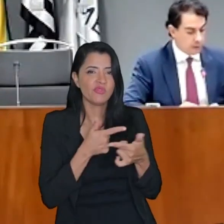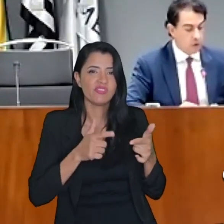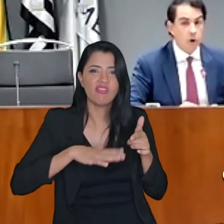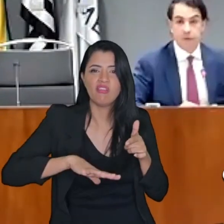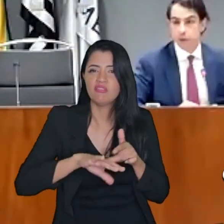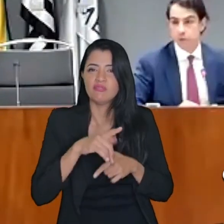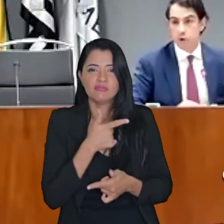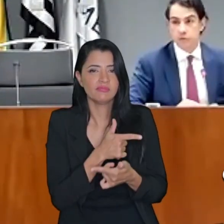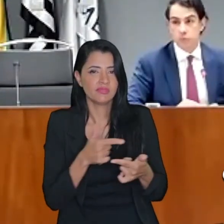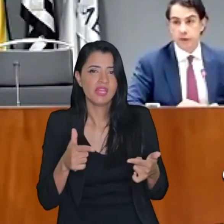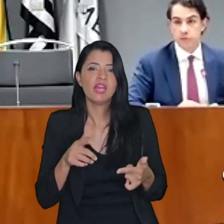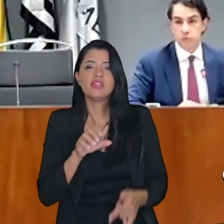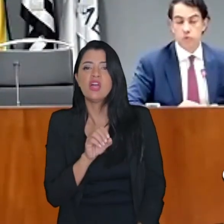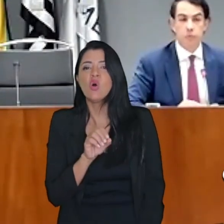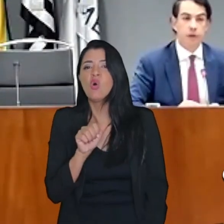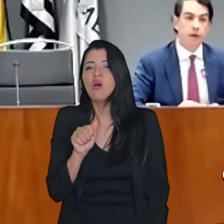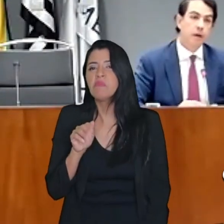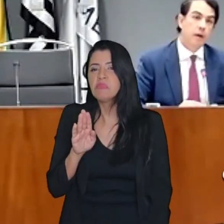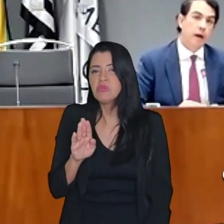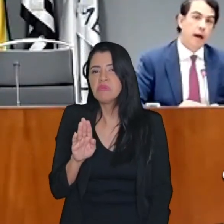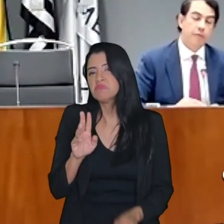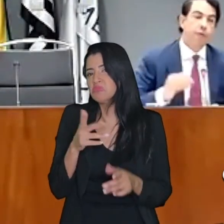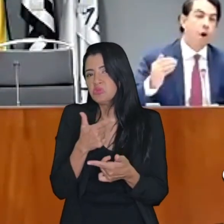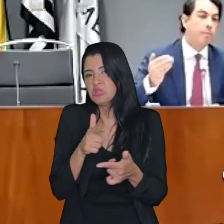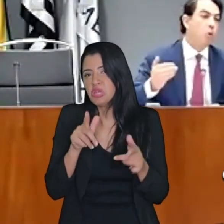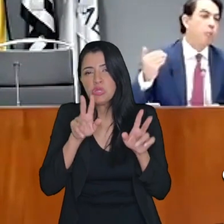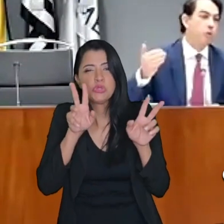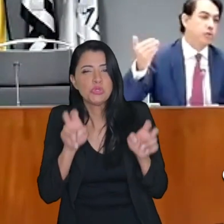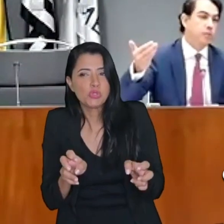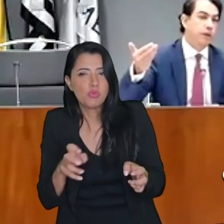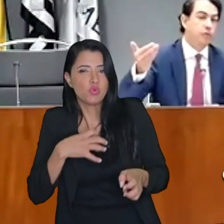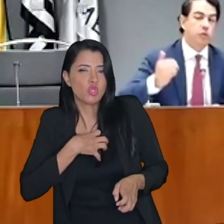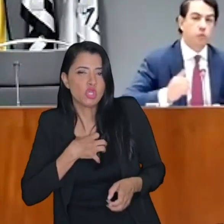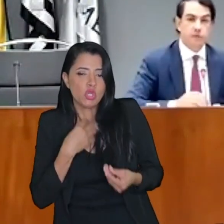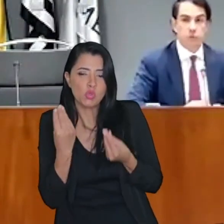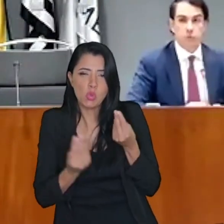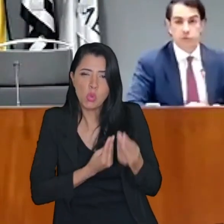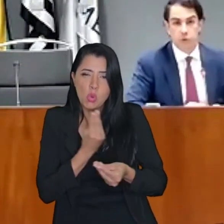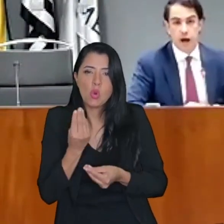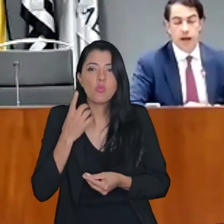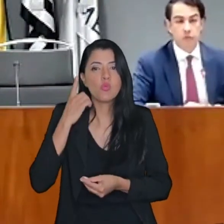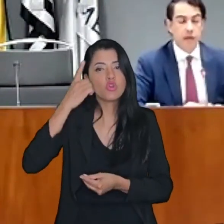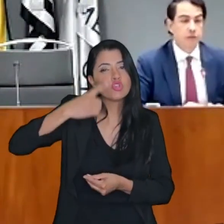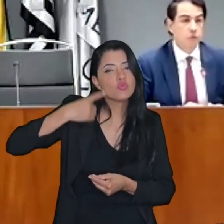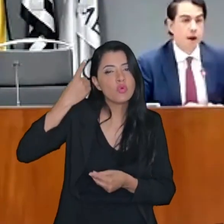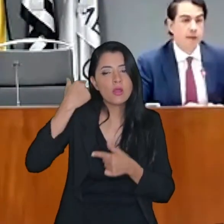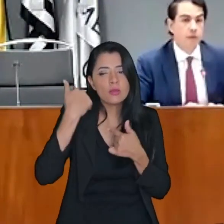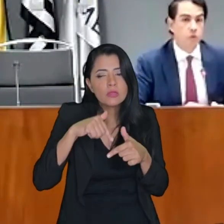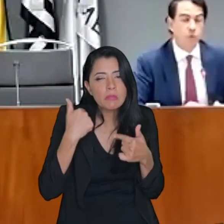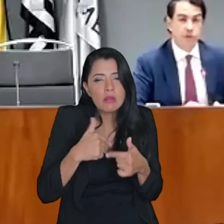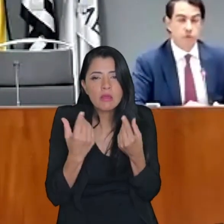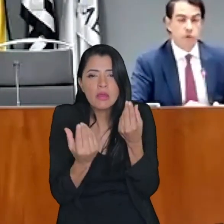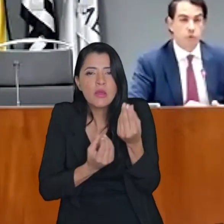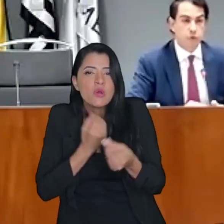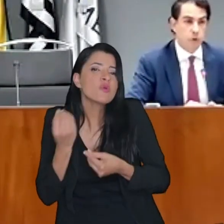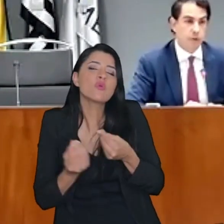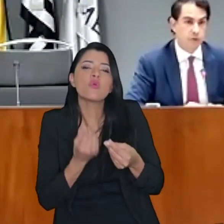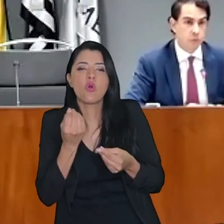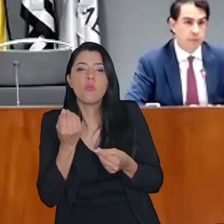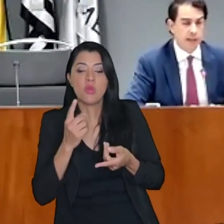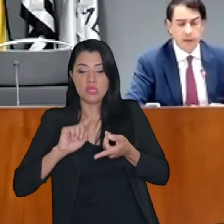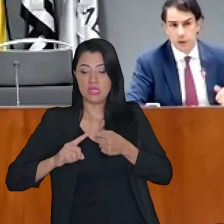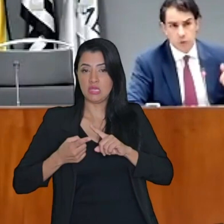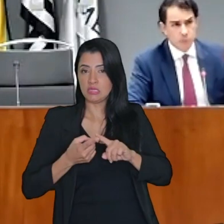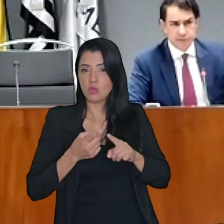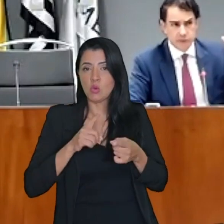âmbito da Ordem dos Advogados do Brasil sobre a forma ou procedimento de atuação do advogado, da advogada, no contexto de um acordo de